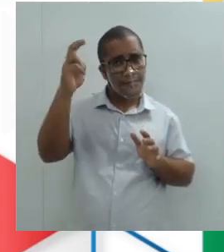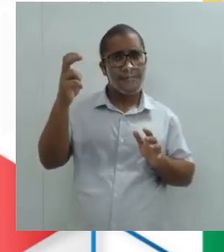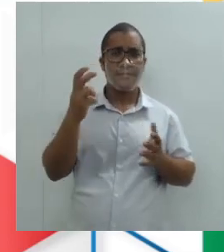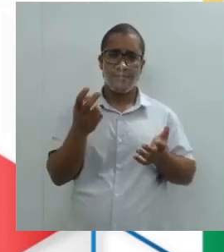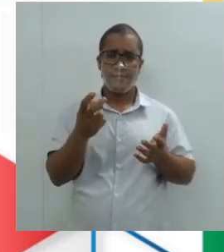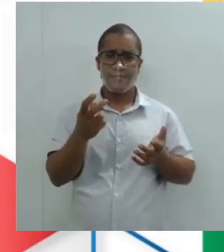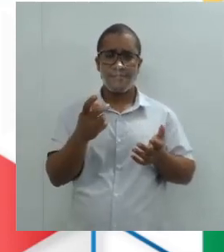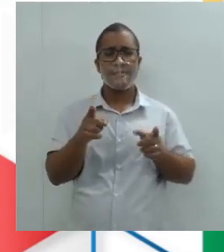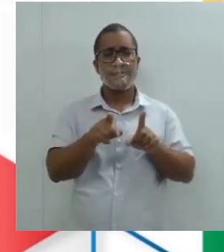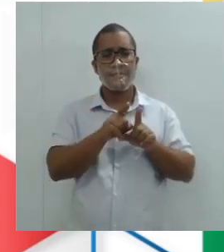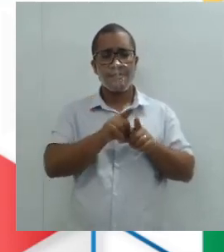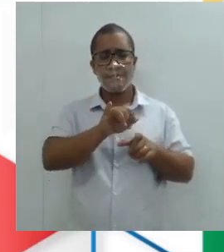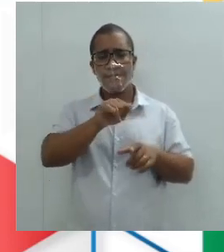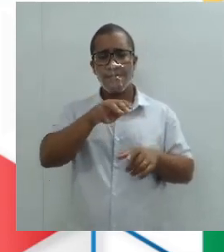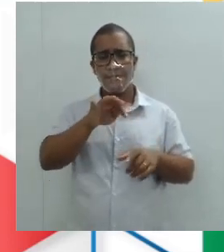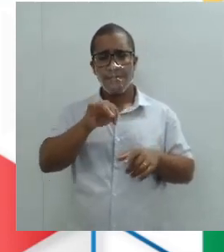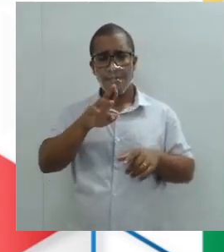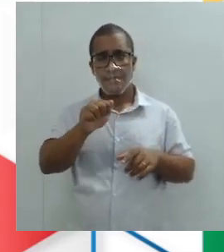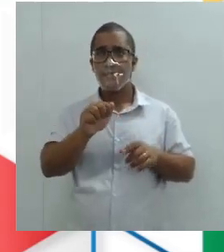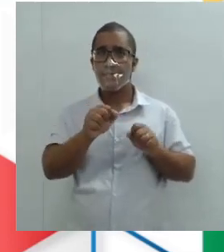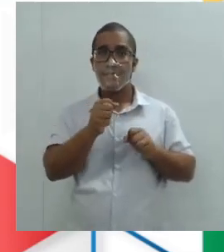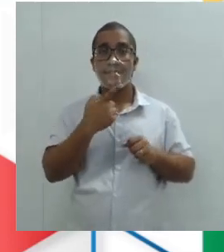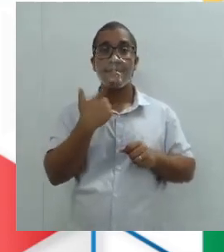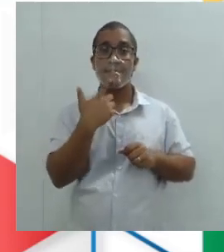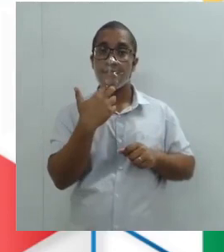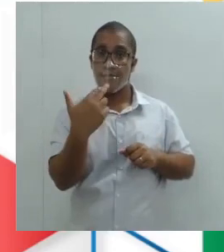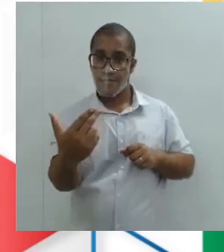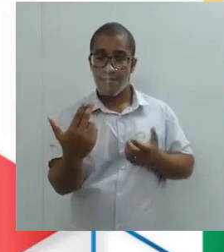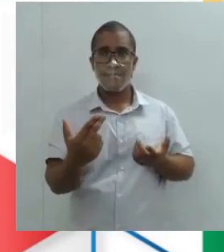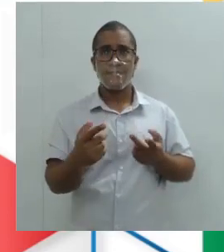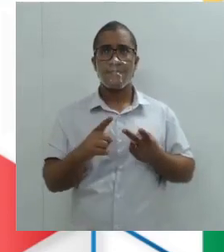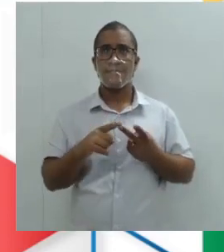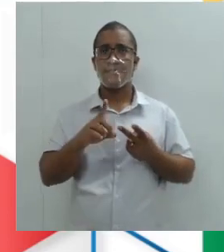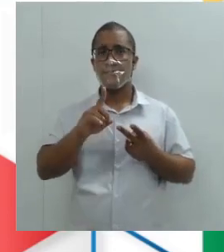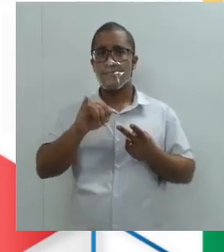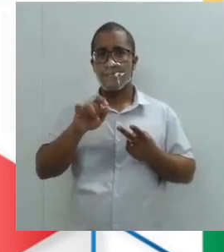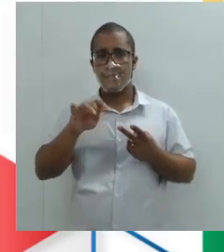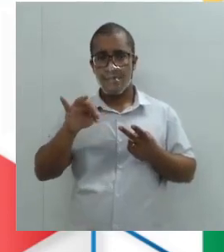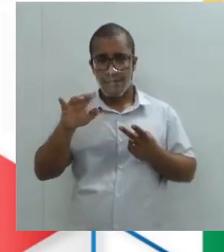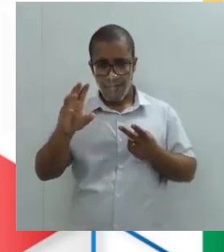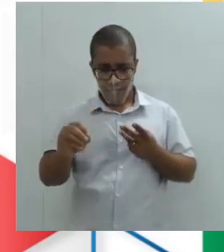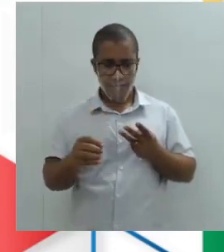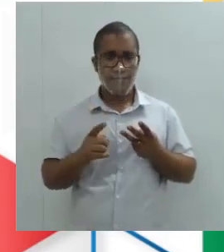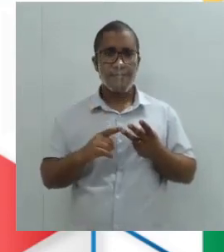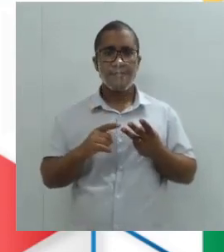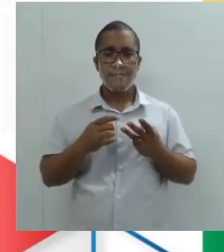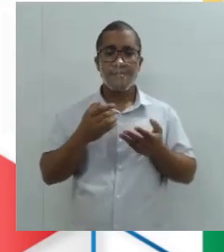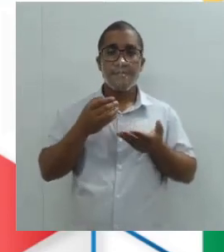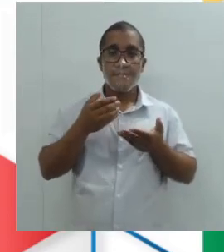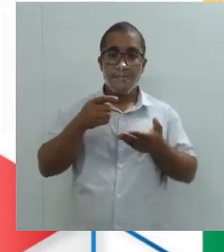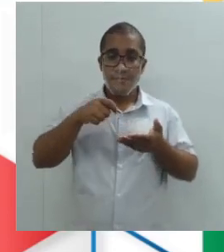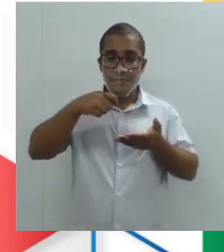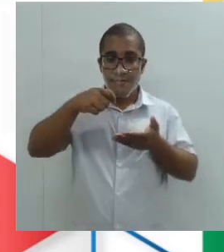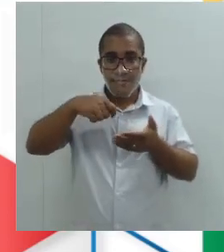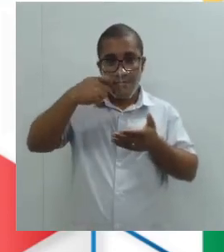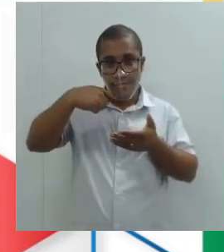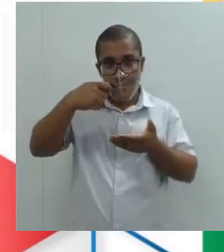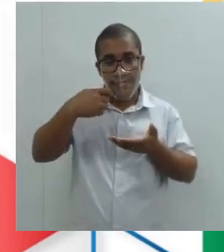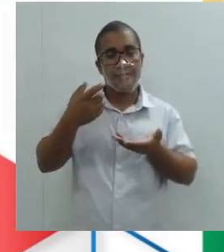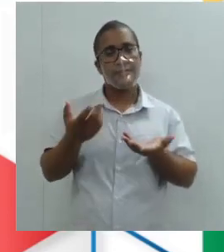e imateriais. Os idiomas, os dialetos, culinária, festas populares, os